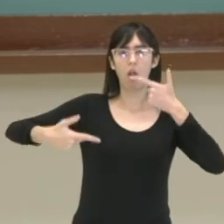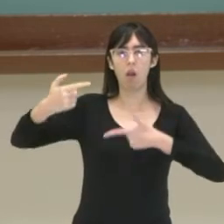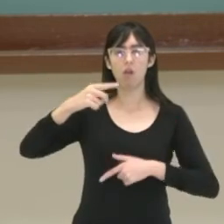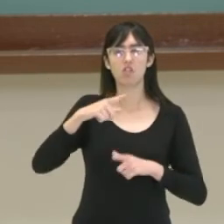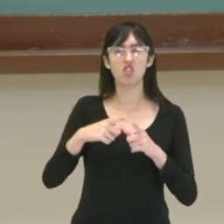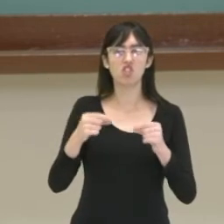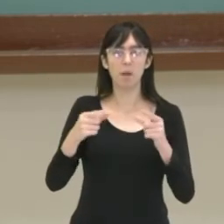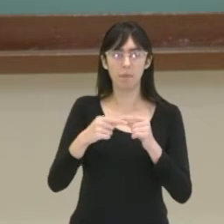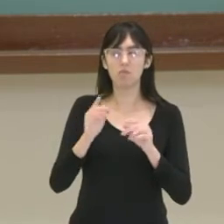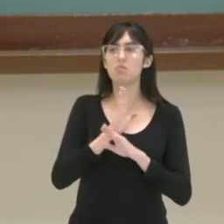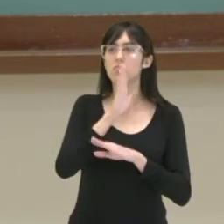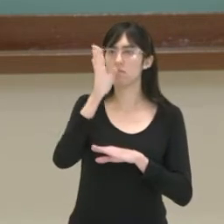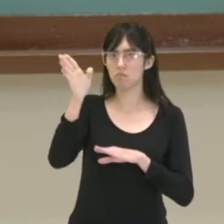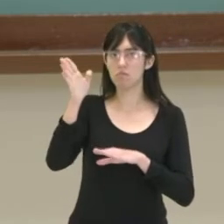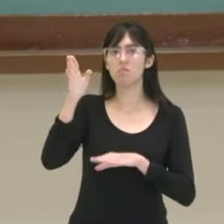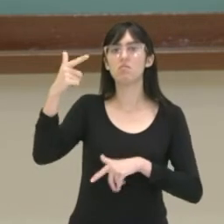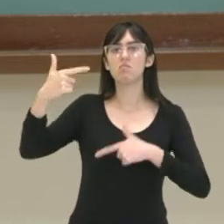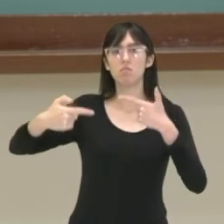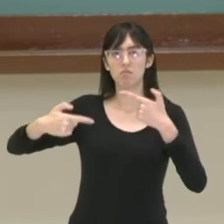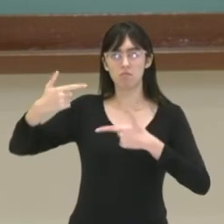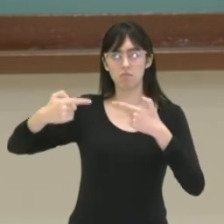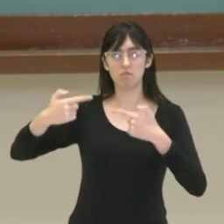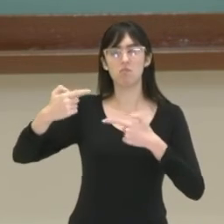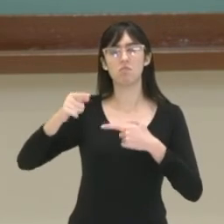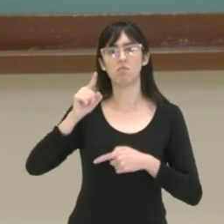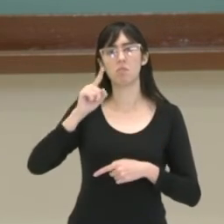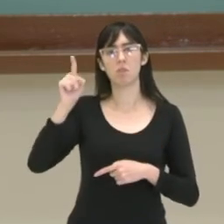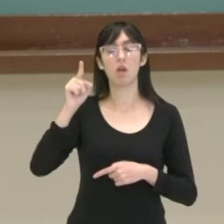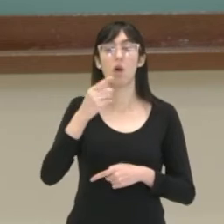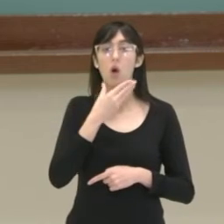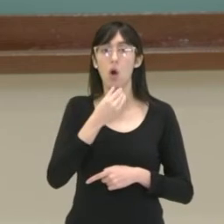vai acabar elevando o status do Mao Tse Tung.